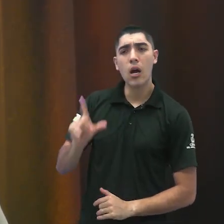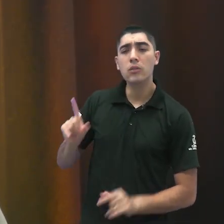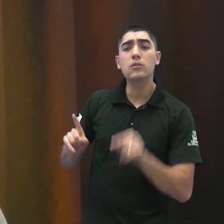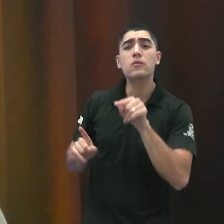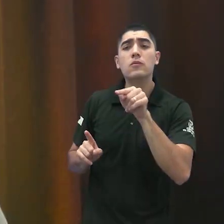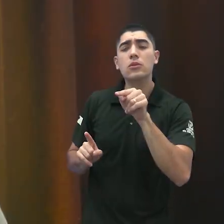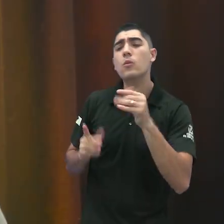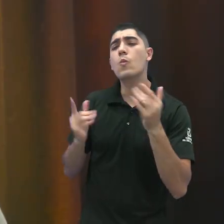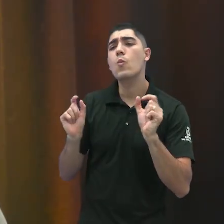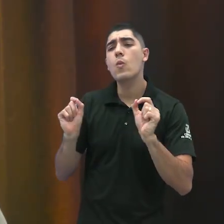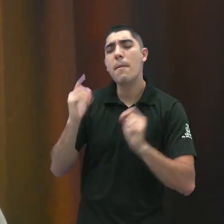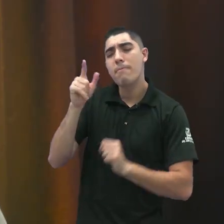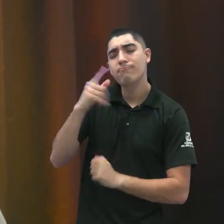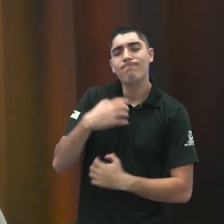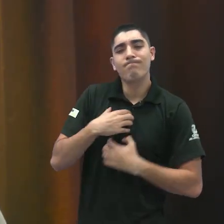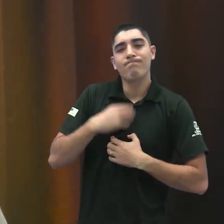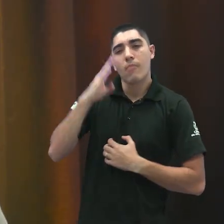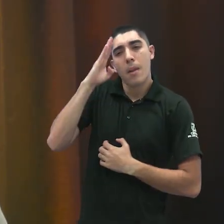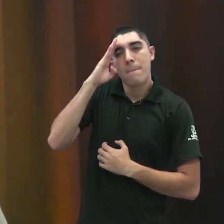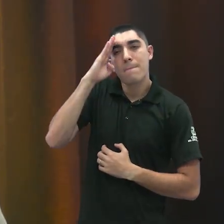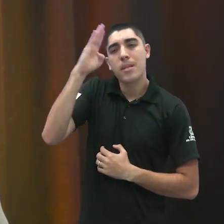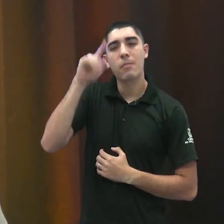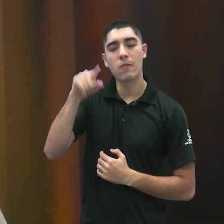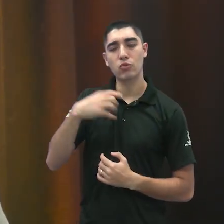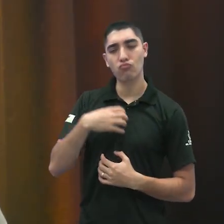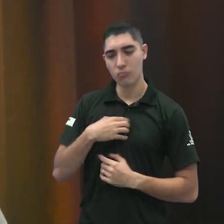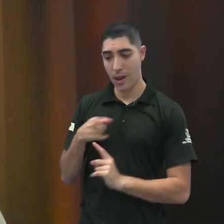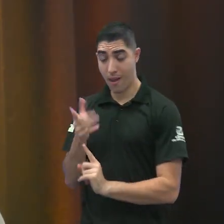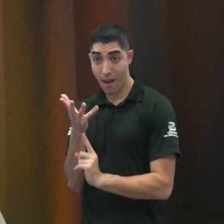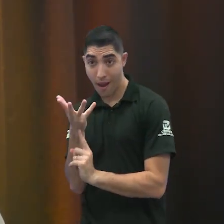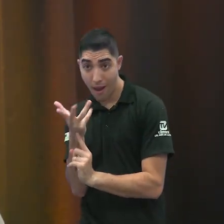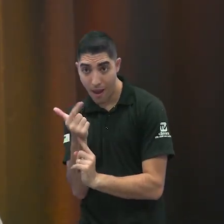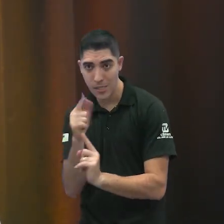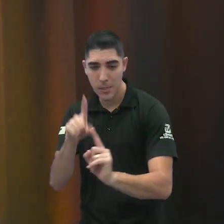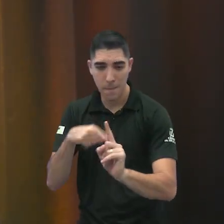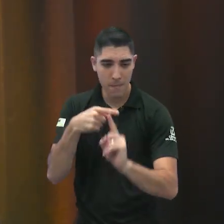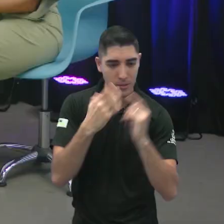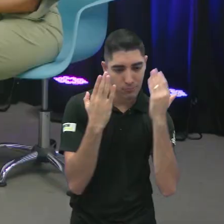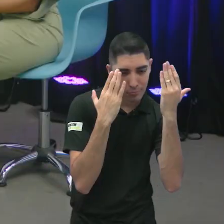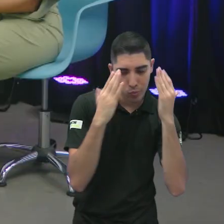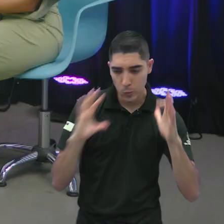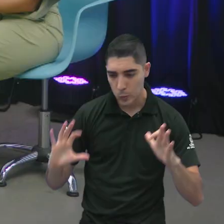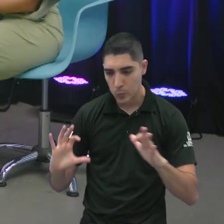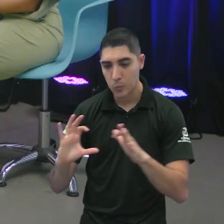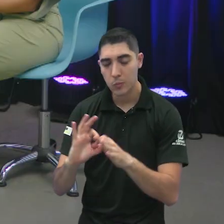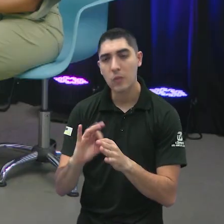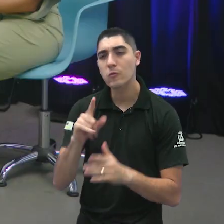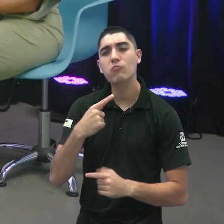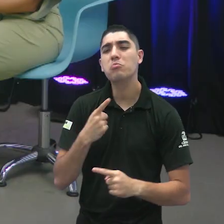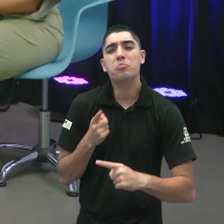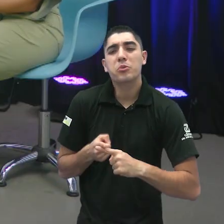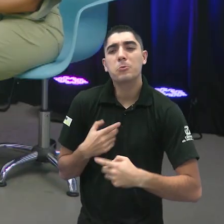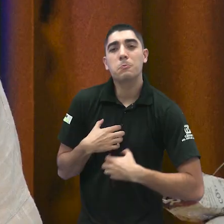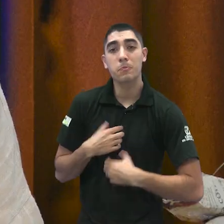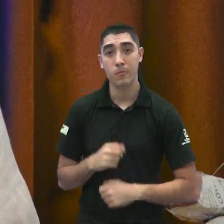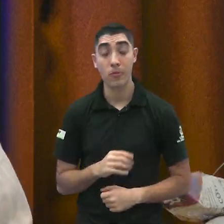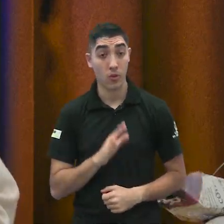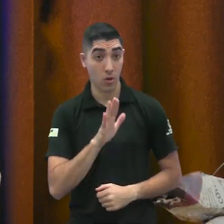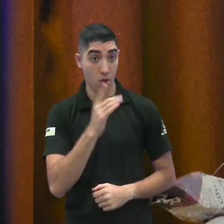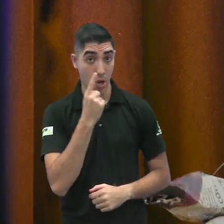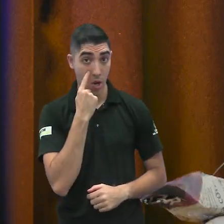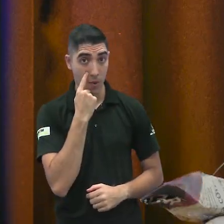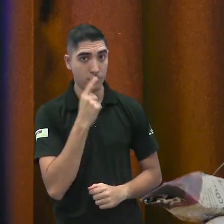qual é a sua principal motivação ao unir a arte com a psicologia? Muitas vezes o meu paciente chega